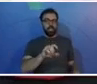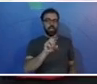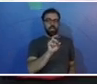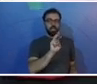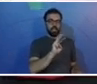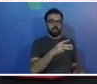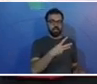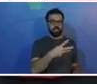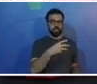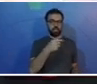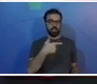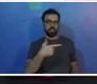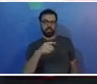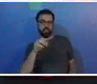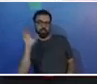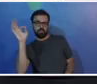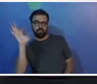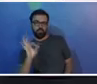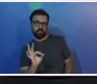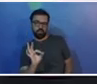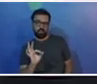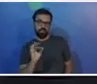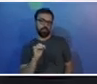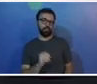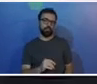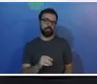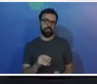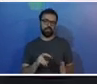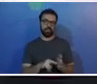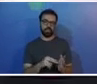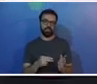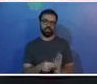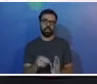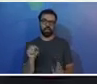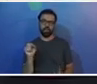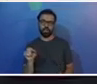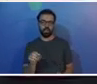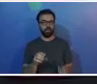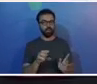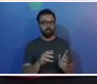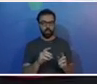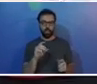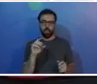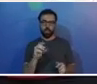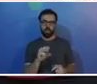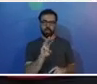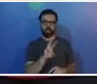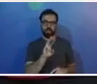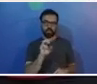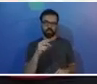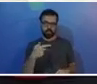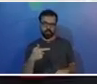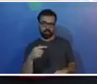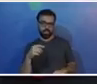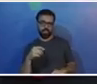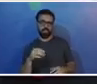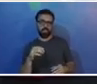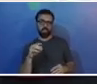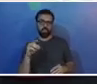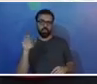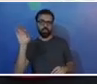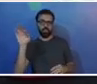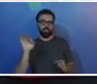Tira uma parte desses 35 mil, essa partezinha é de imposto. Quer dizer, se